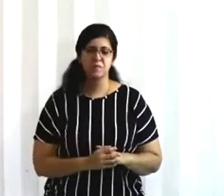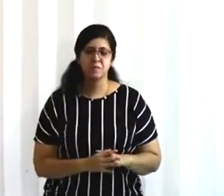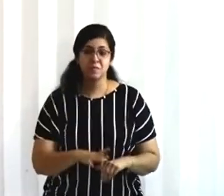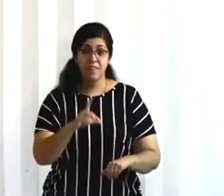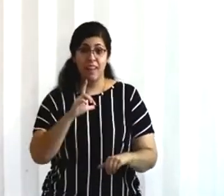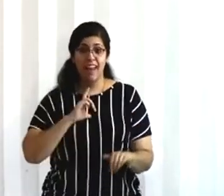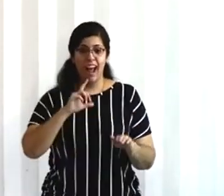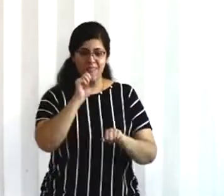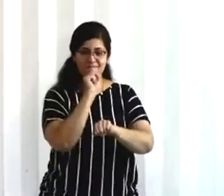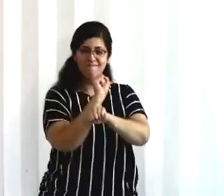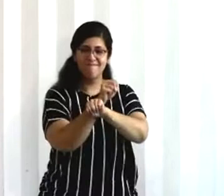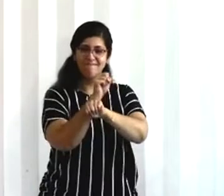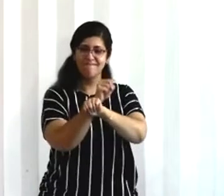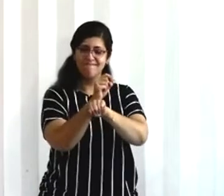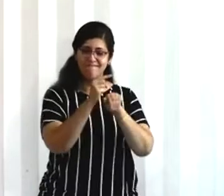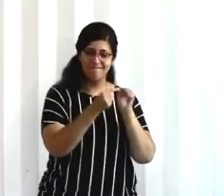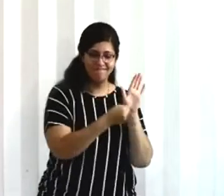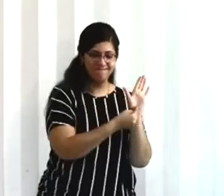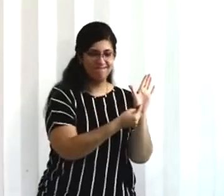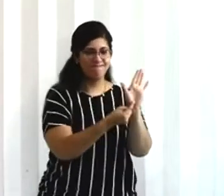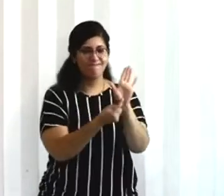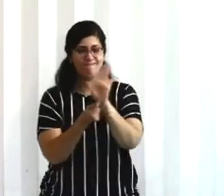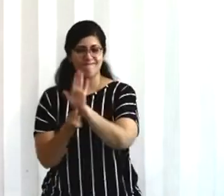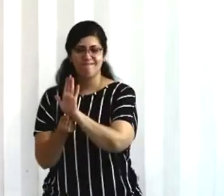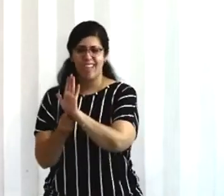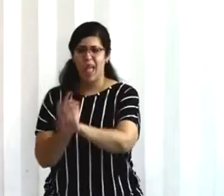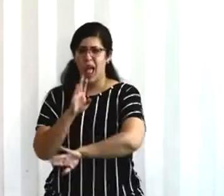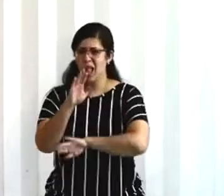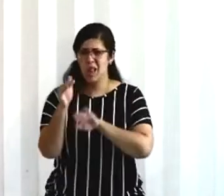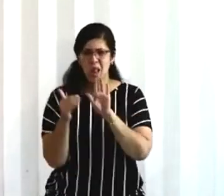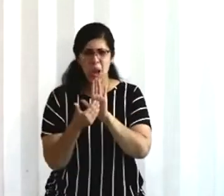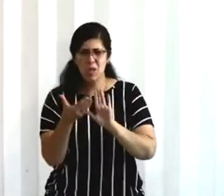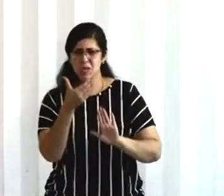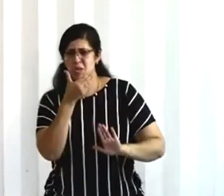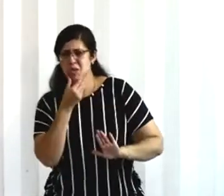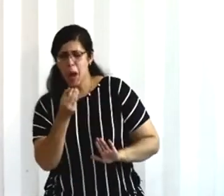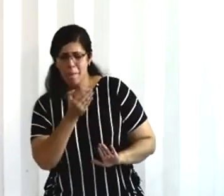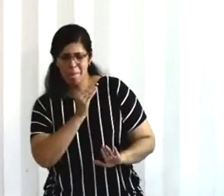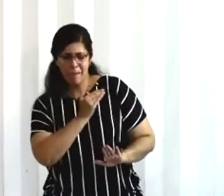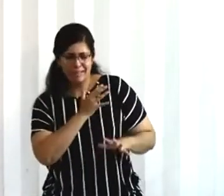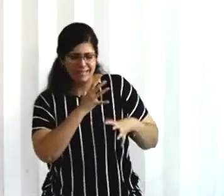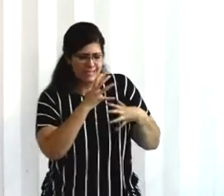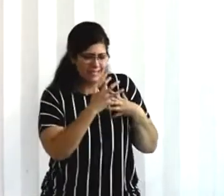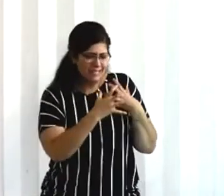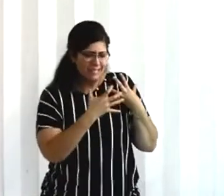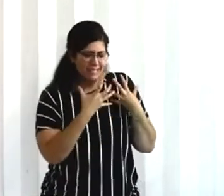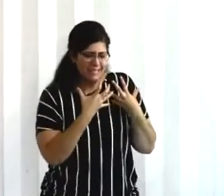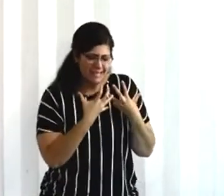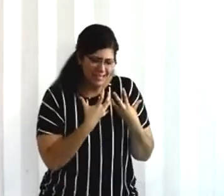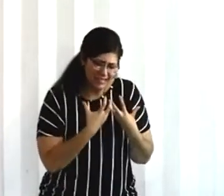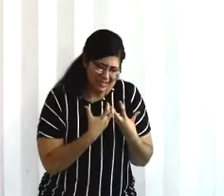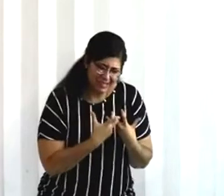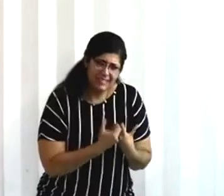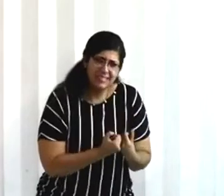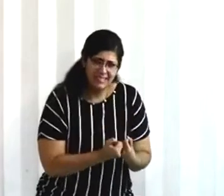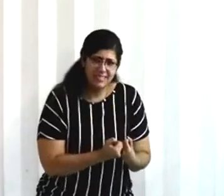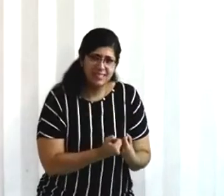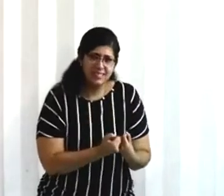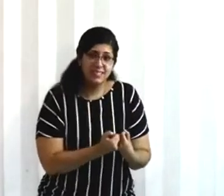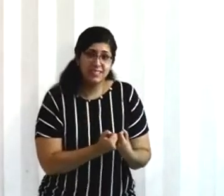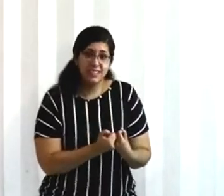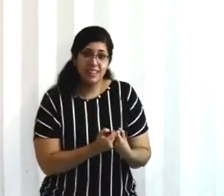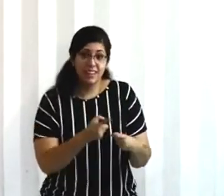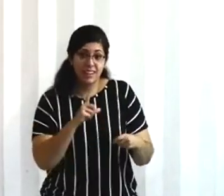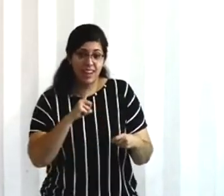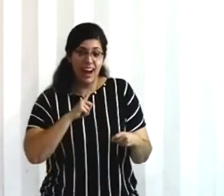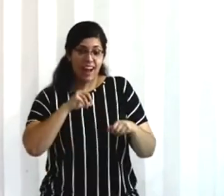esperança para aqueles que estão com o coração devastado pelas trevas. Então nós vamos perceber que o